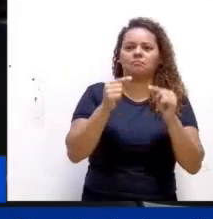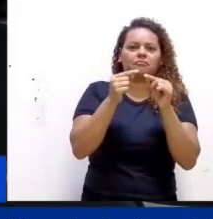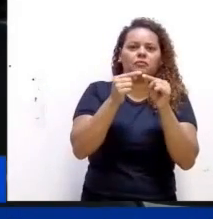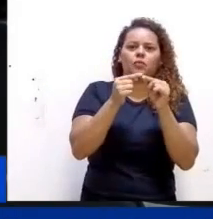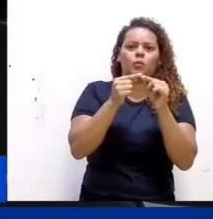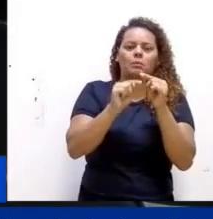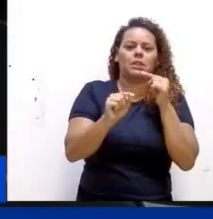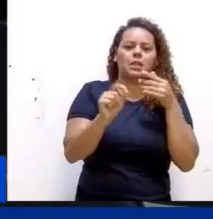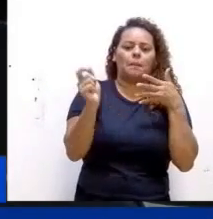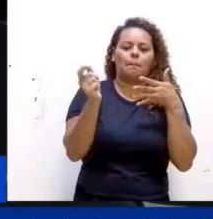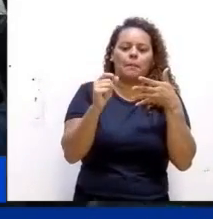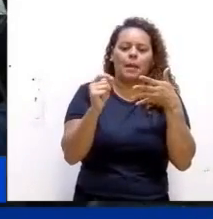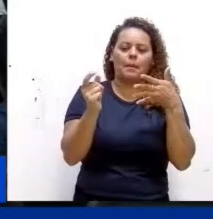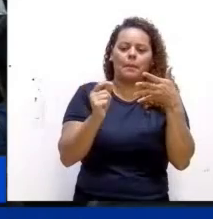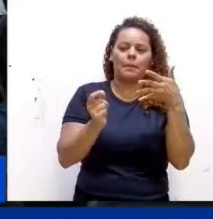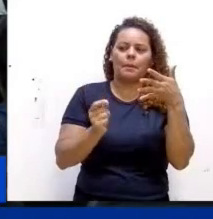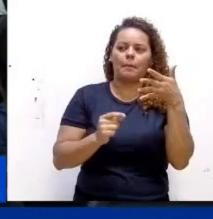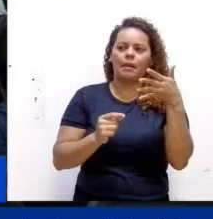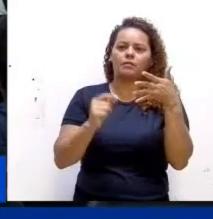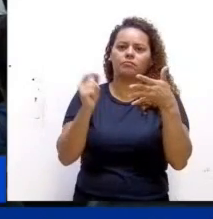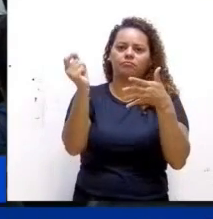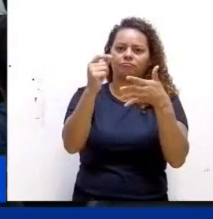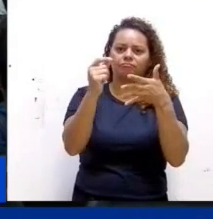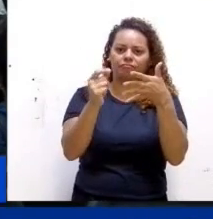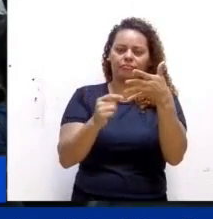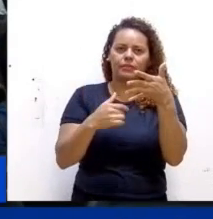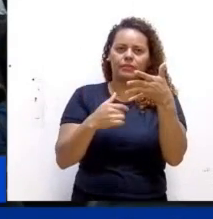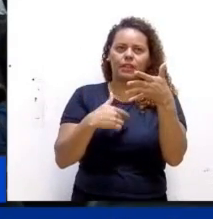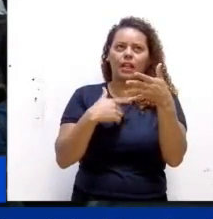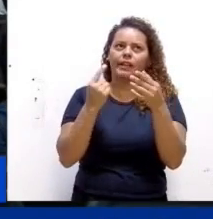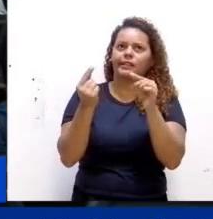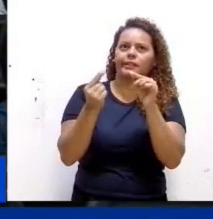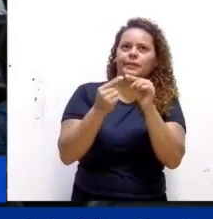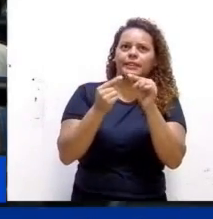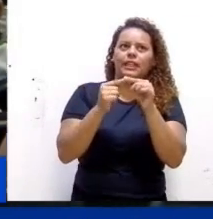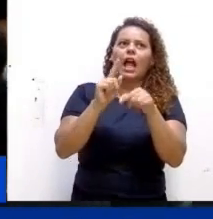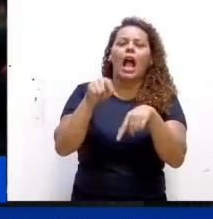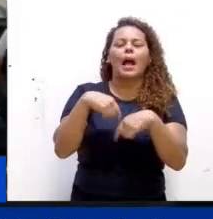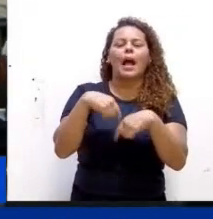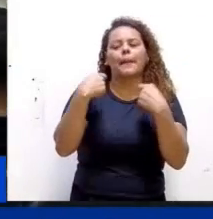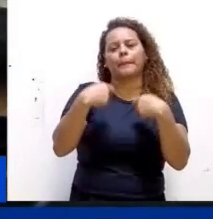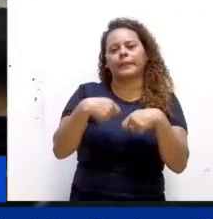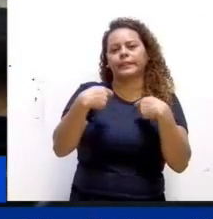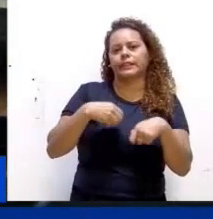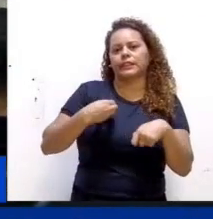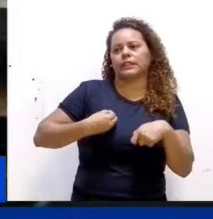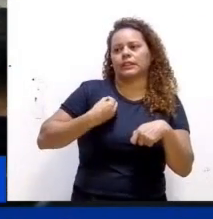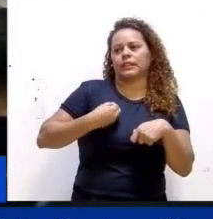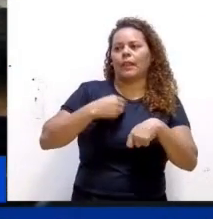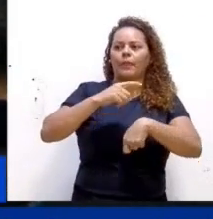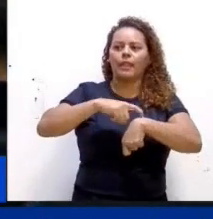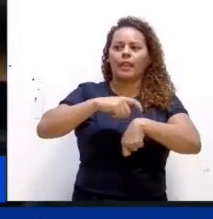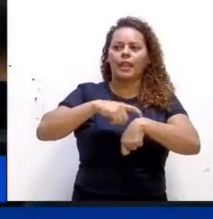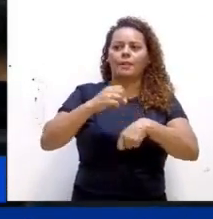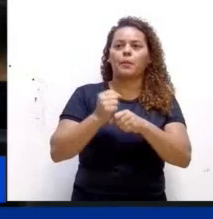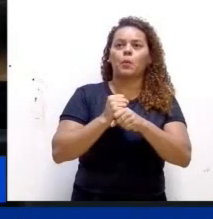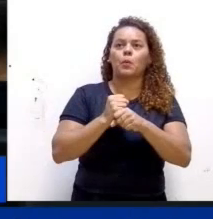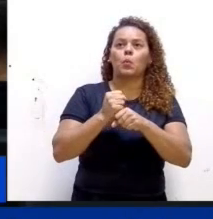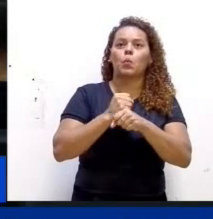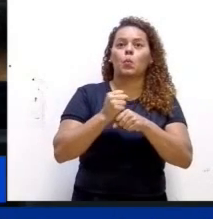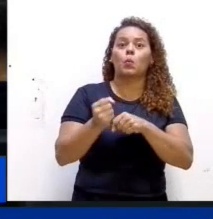requisito temporal que vai determinar a existência de uma relação, de